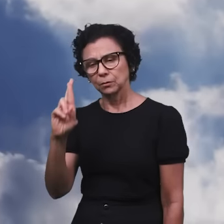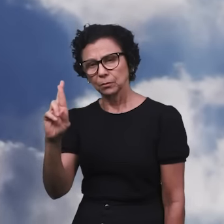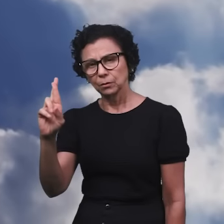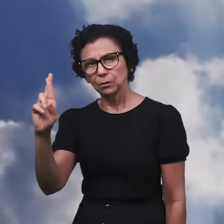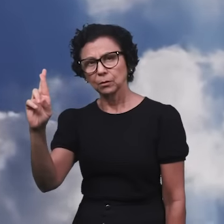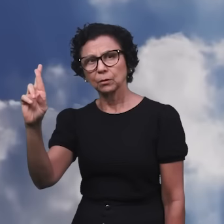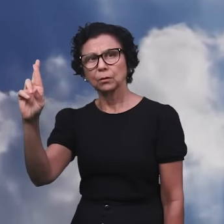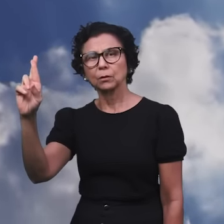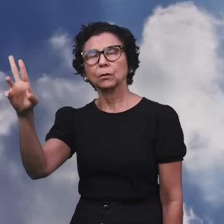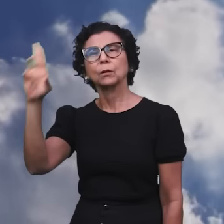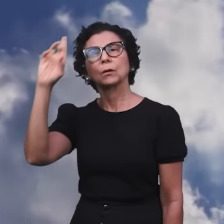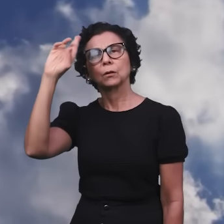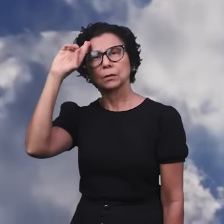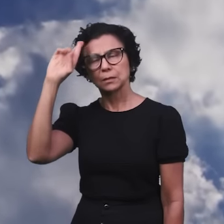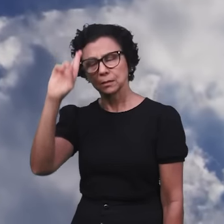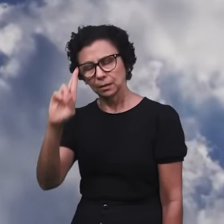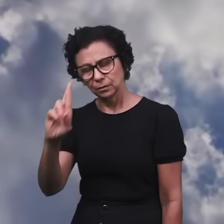Senhor,